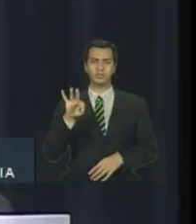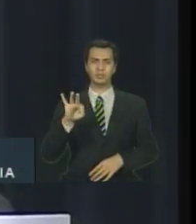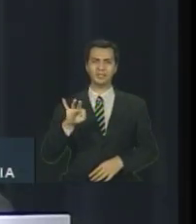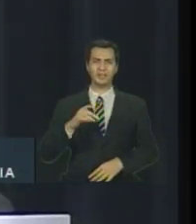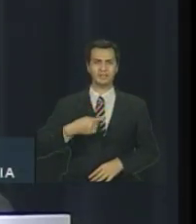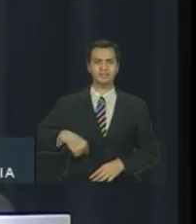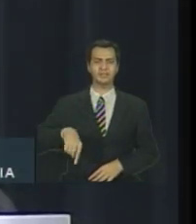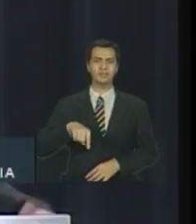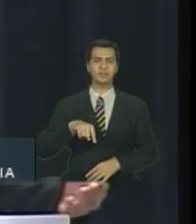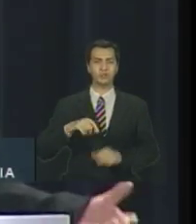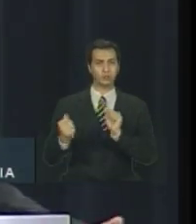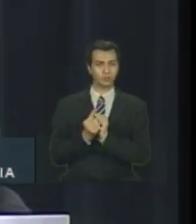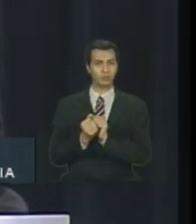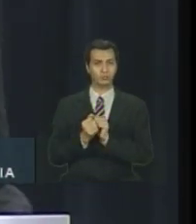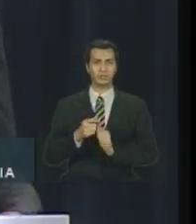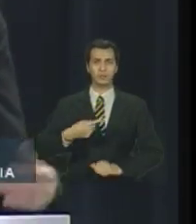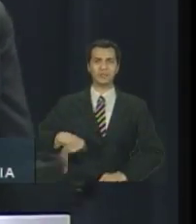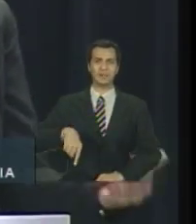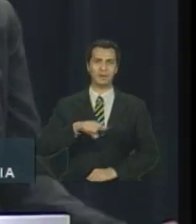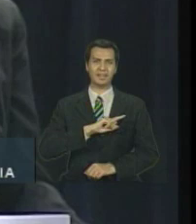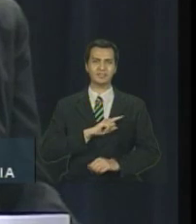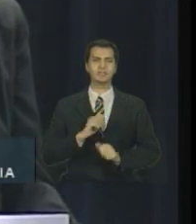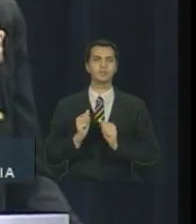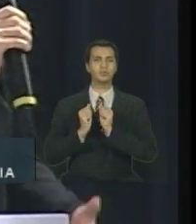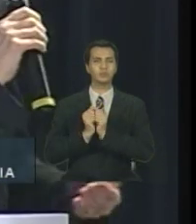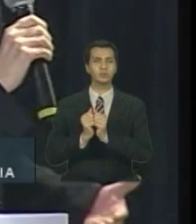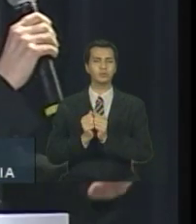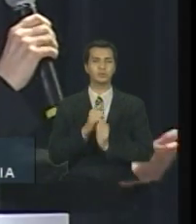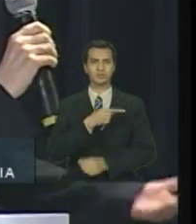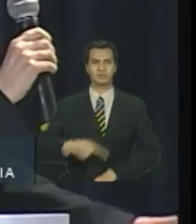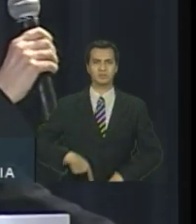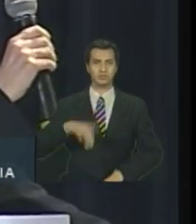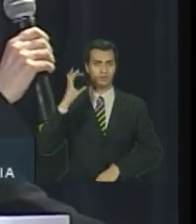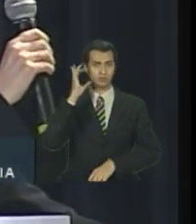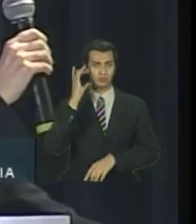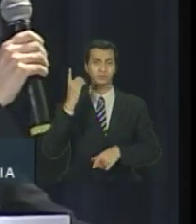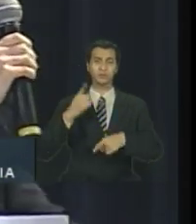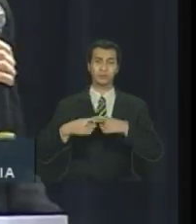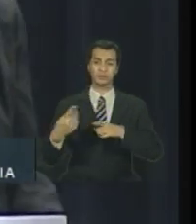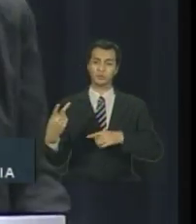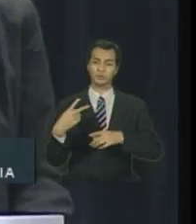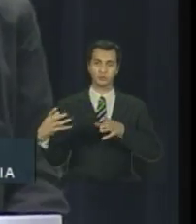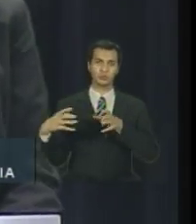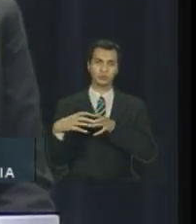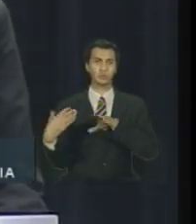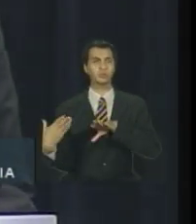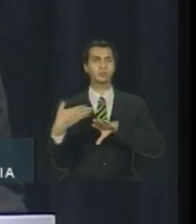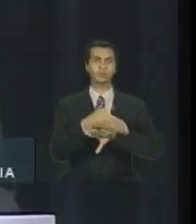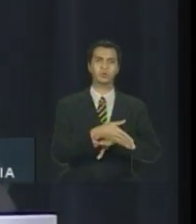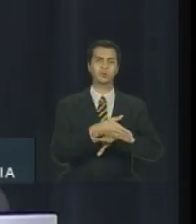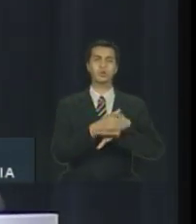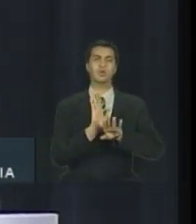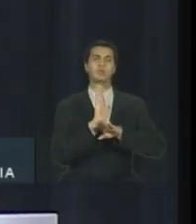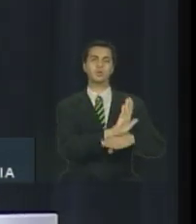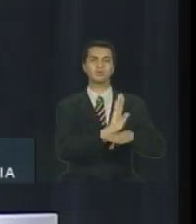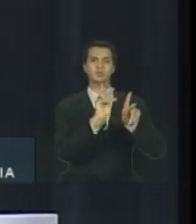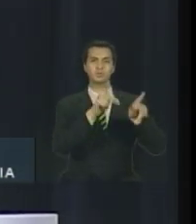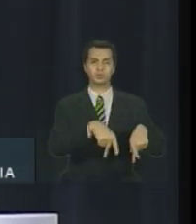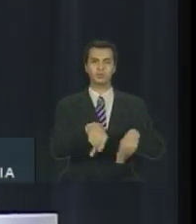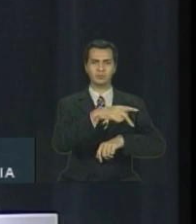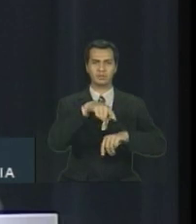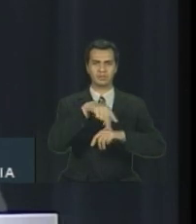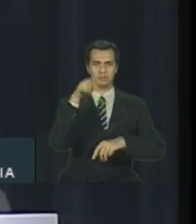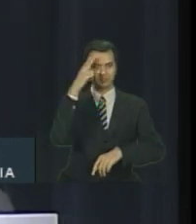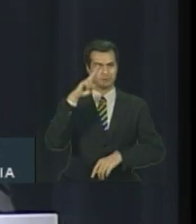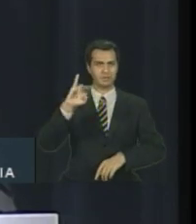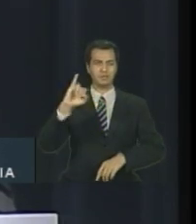Dilma, mas Antônio José, com a nossa equipe, permaneceu para o trabalho de cooperação com o povo haitiano, contribuição também que o Brasil